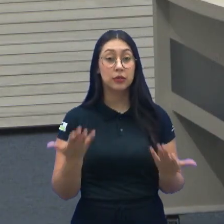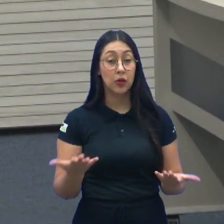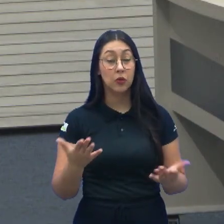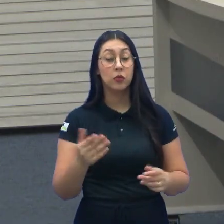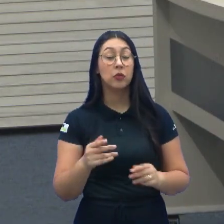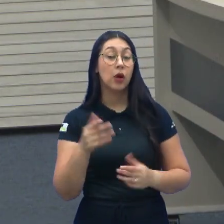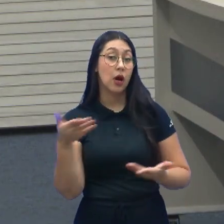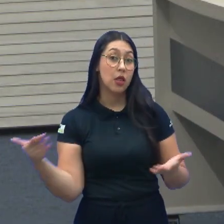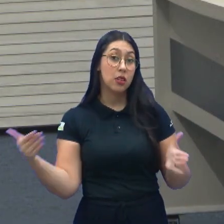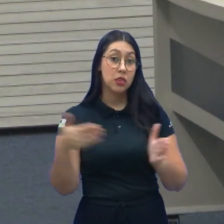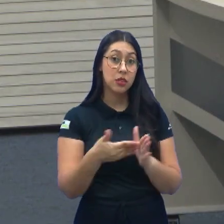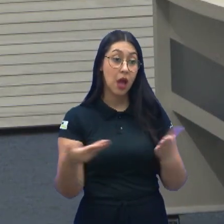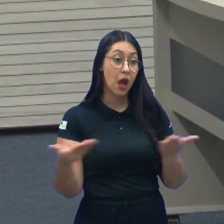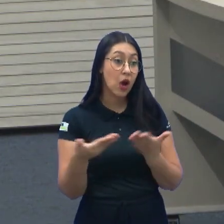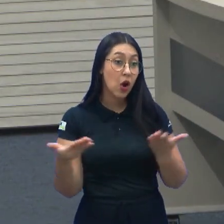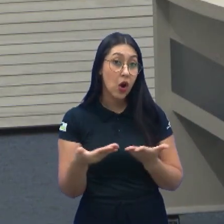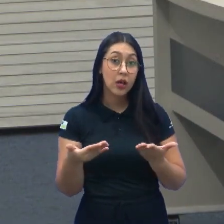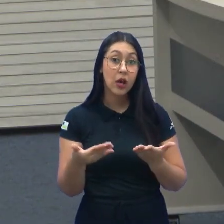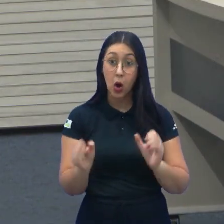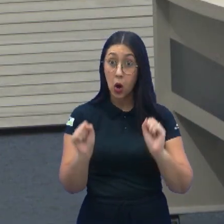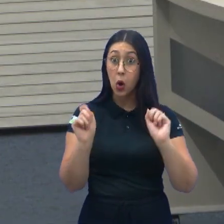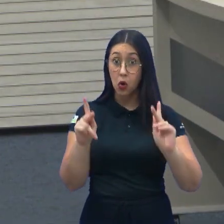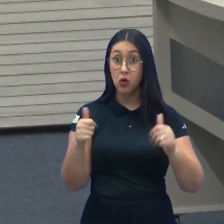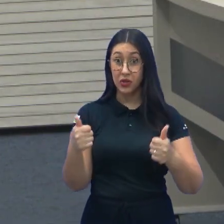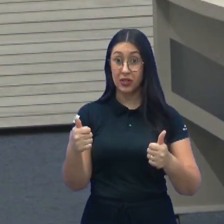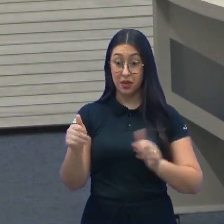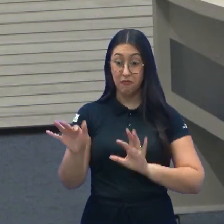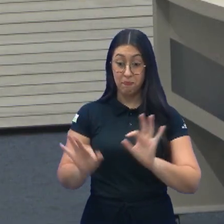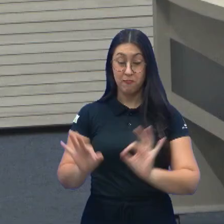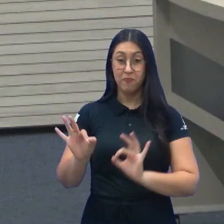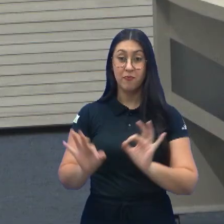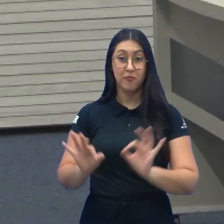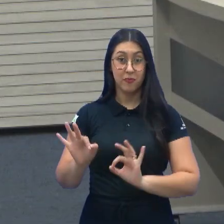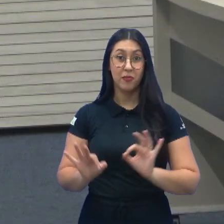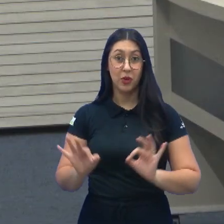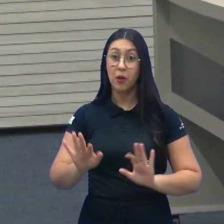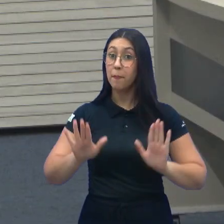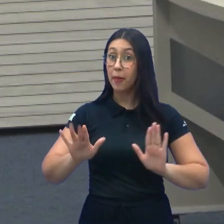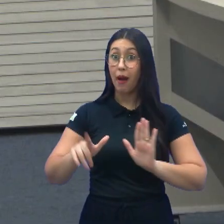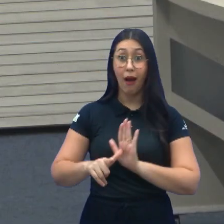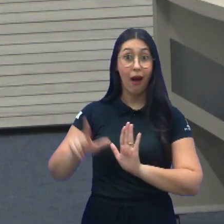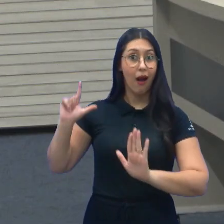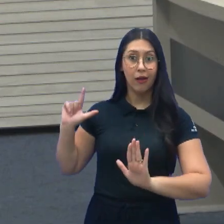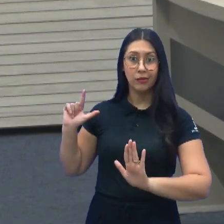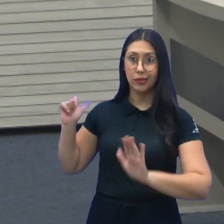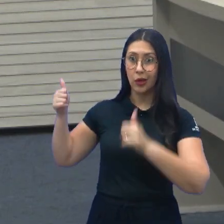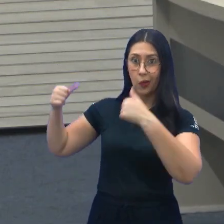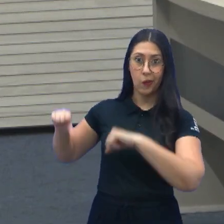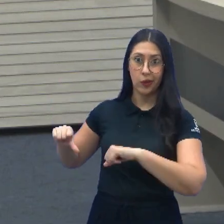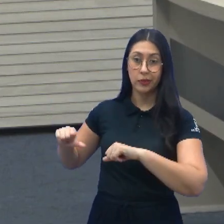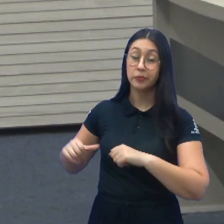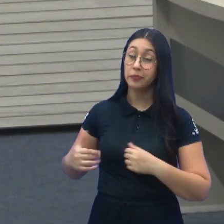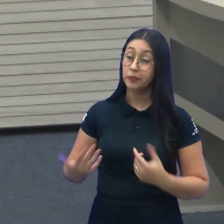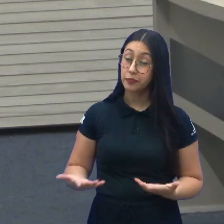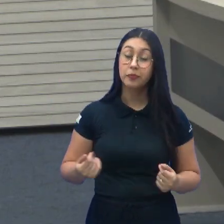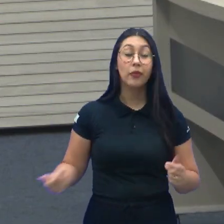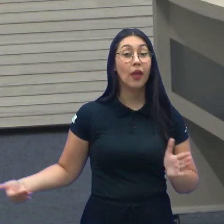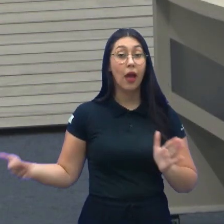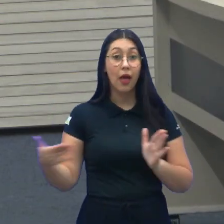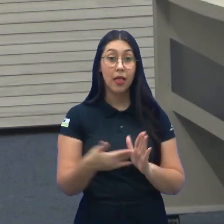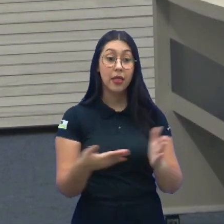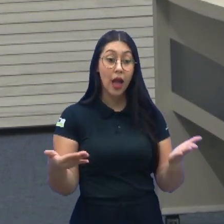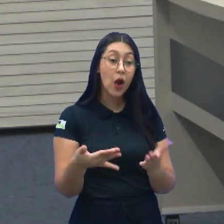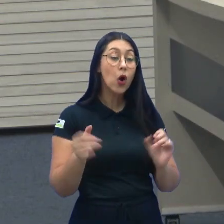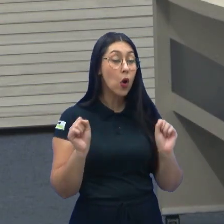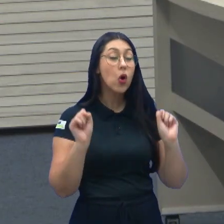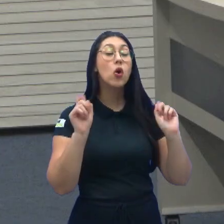agora deu certo, ou seja, até agora com o PT deu certo, né? Mas antes era tudo isso aqui, e até agora deu certo. Somos